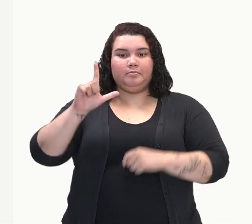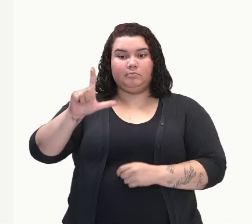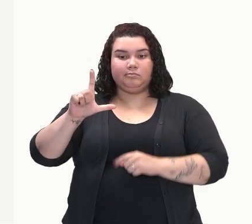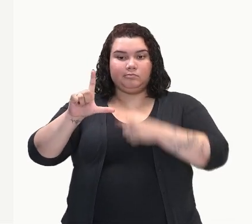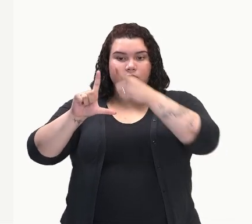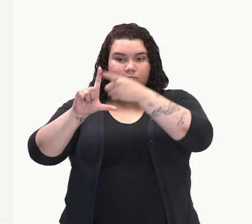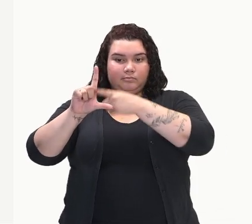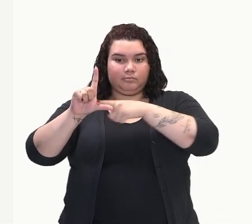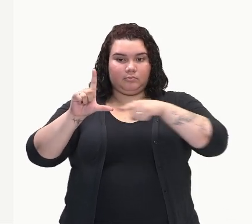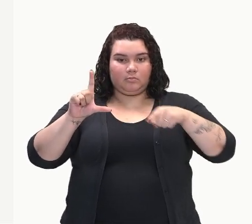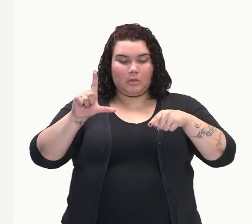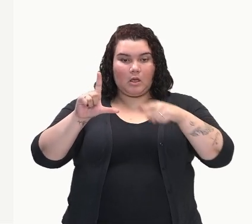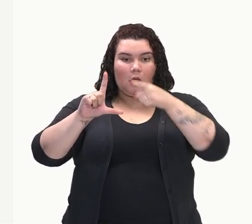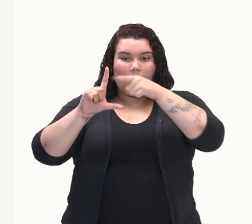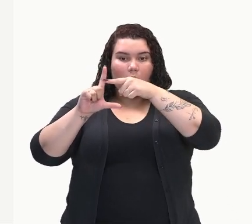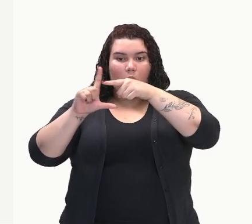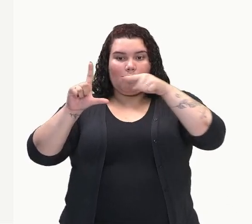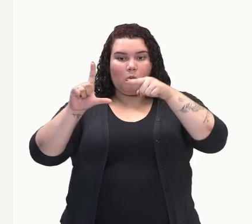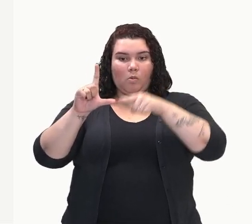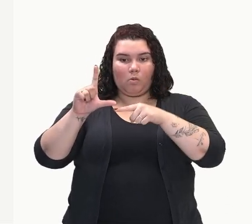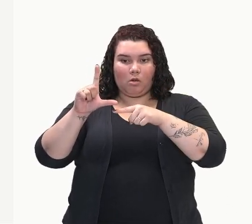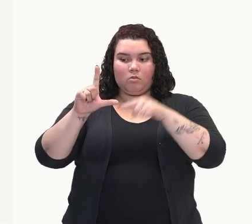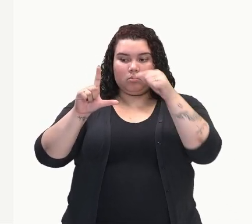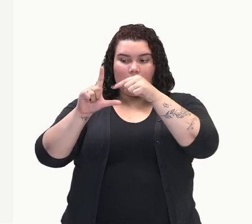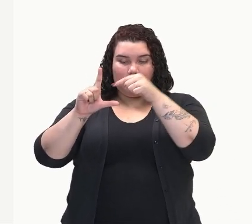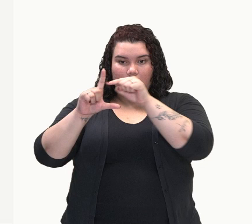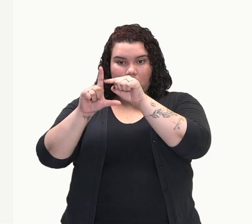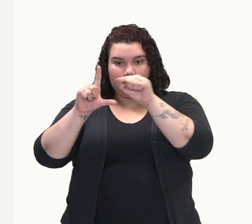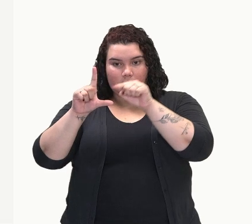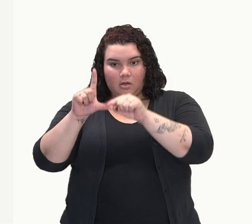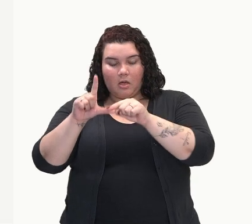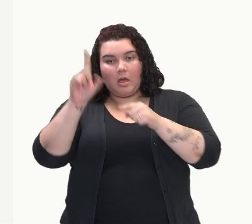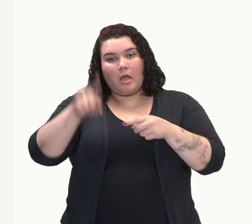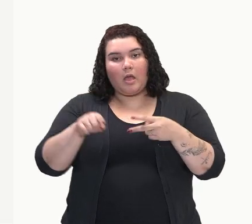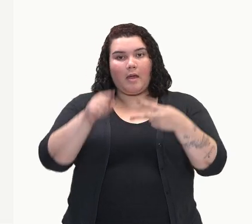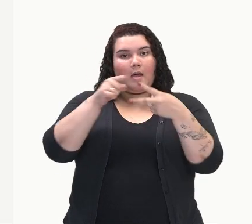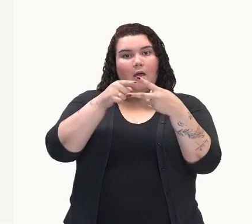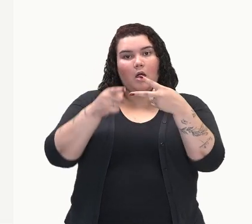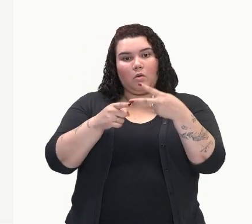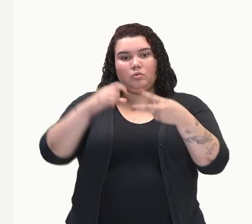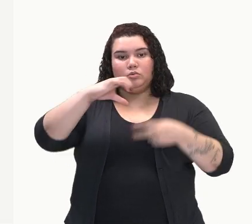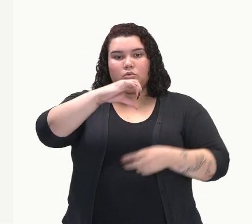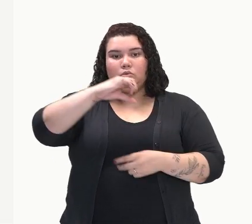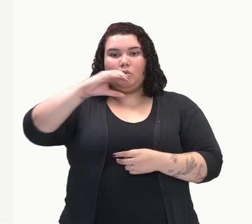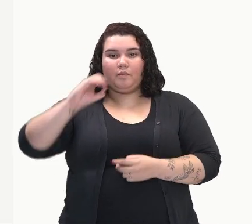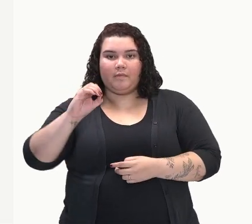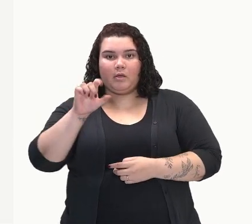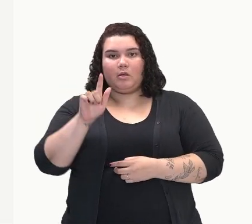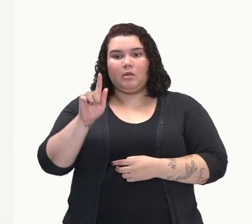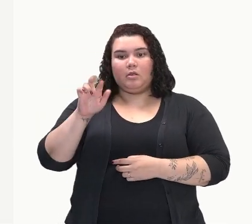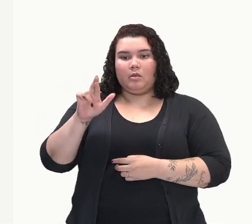eu tenho um ângulo de 90 graus entre essas forças e a força resultante, né?